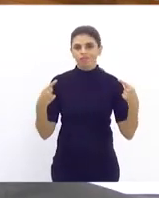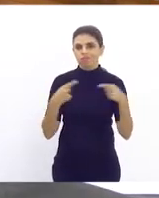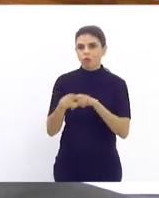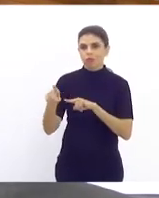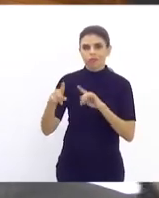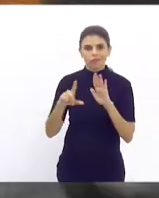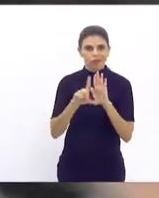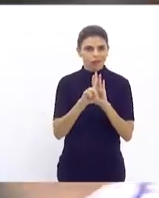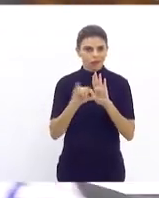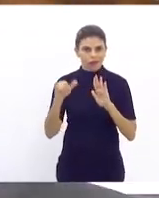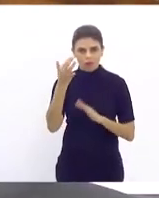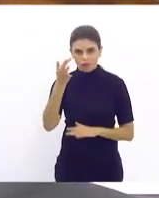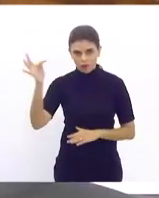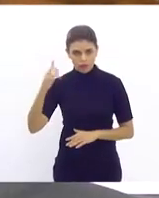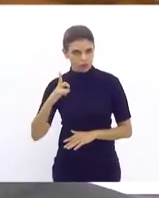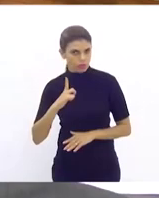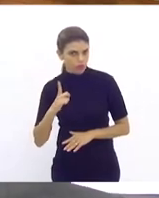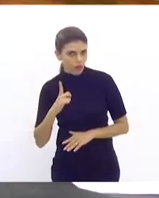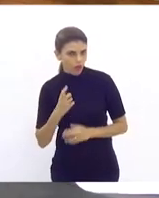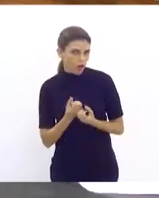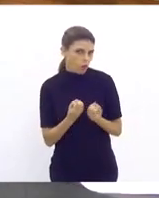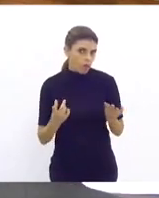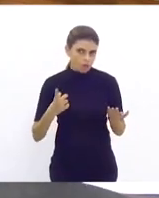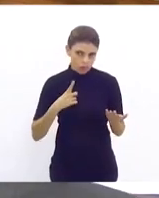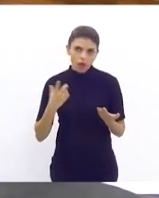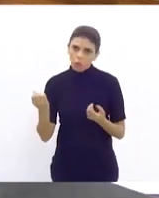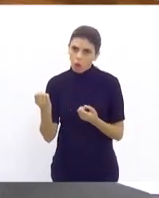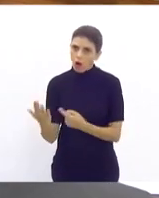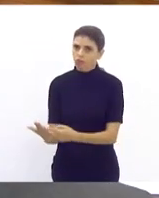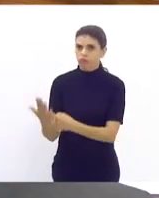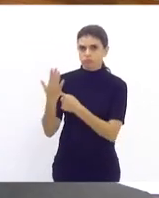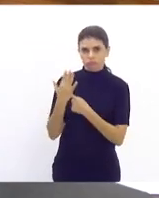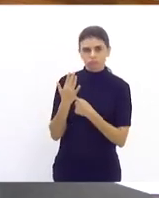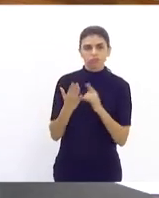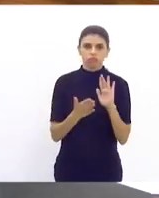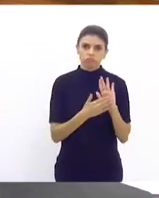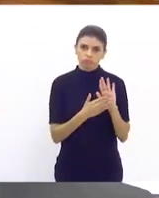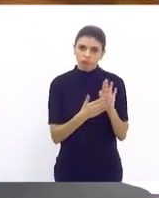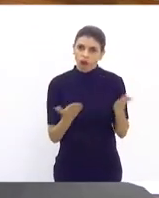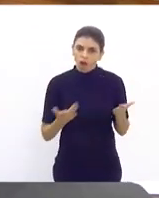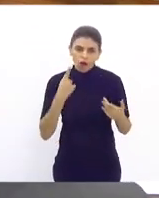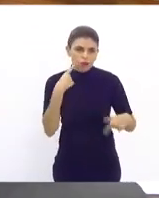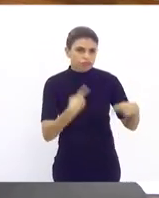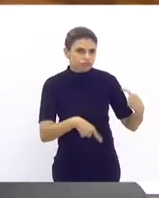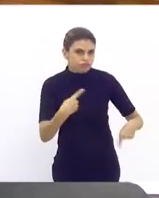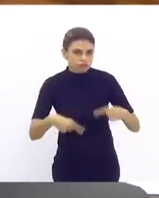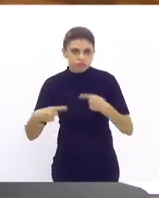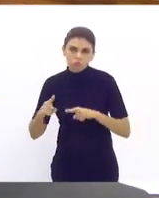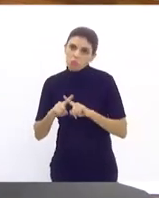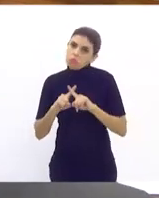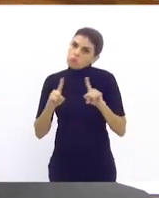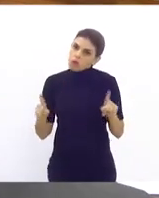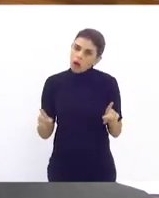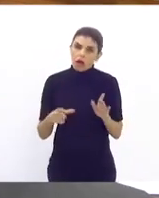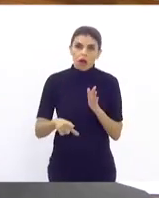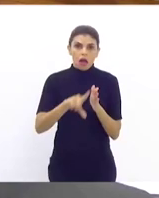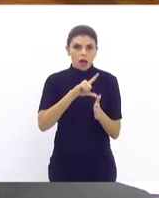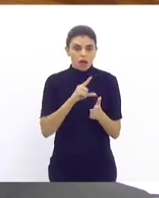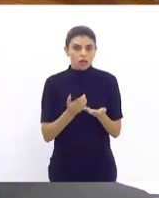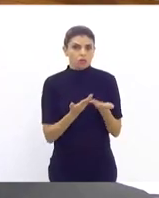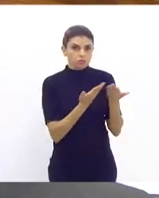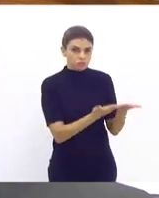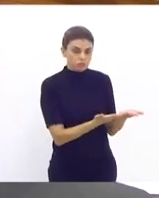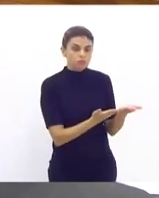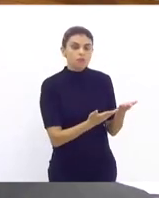Se Vossa Excelência tem ou pode apresentar, a gente pode apresentar agora no substitutivo. Mas, enfim, antes vou passar a palavra ao deputado Dr.